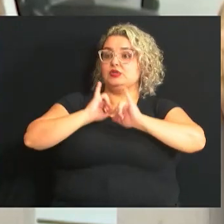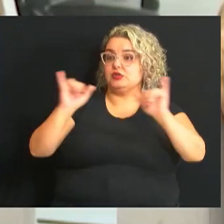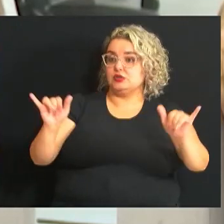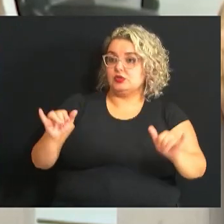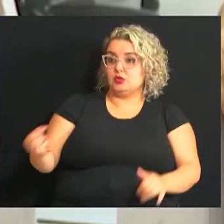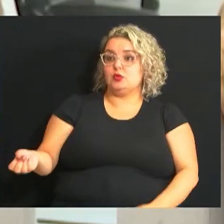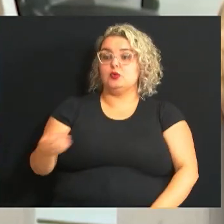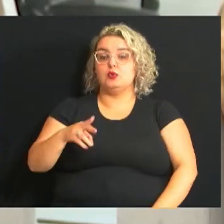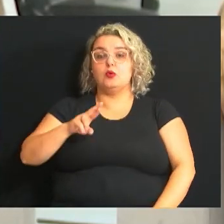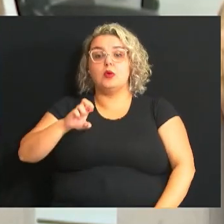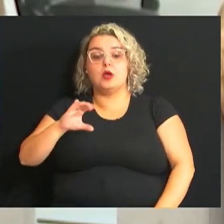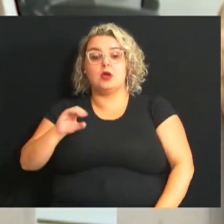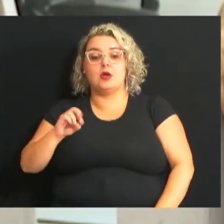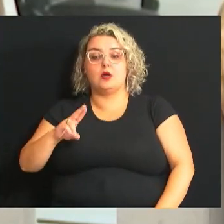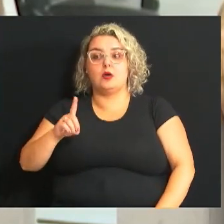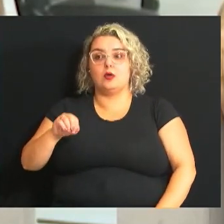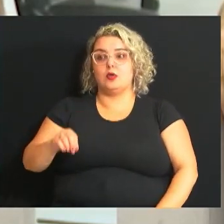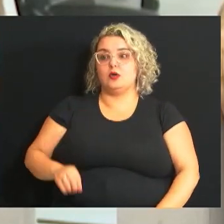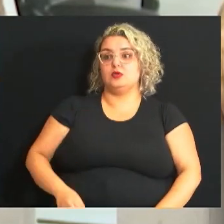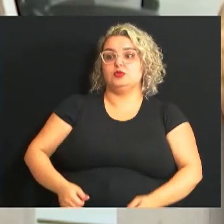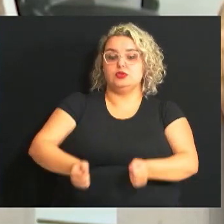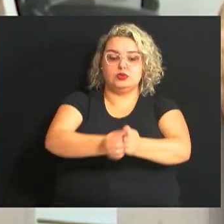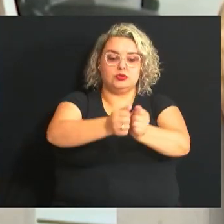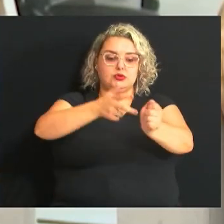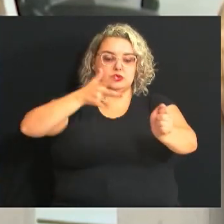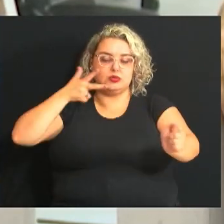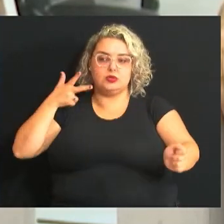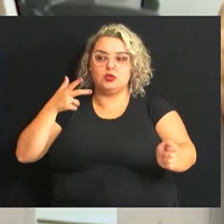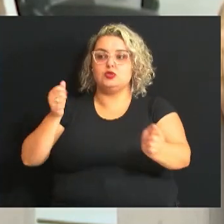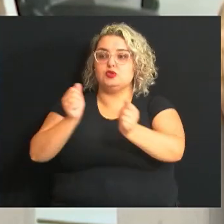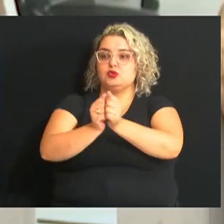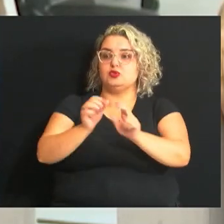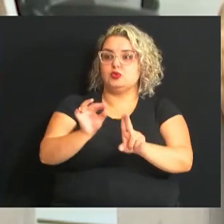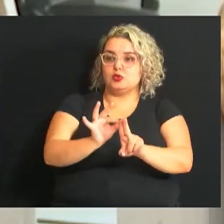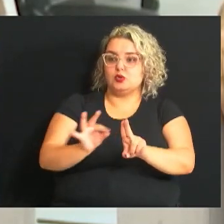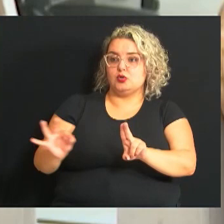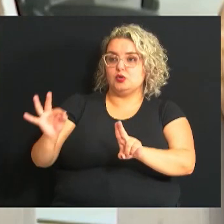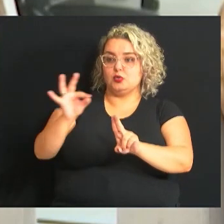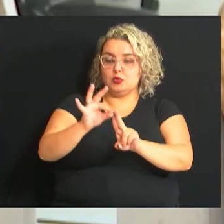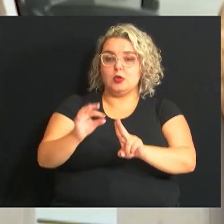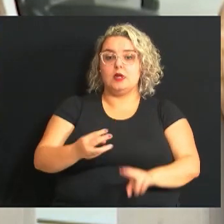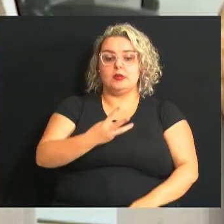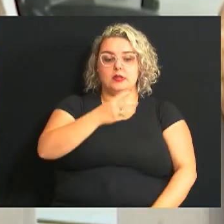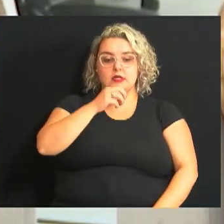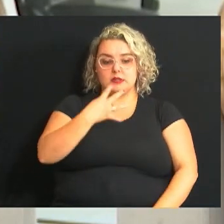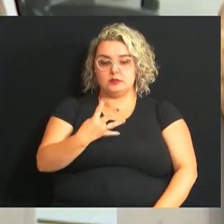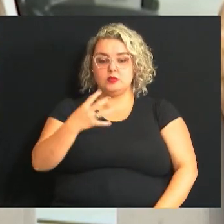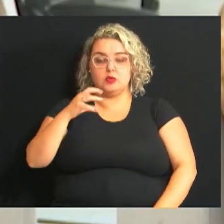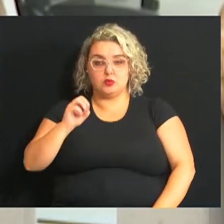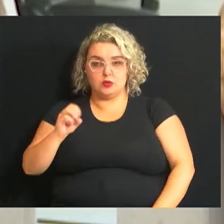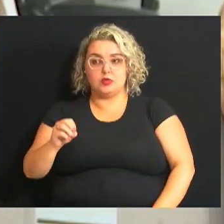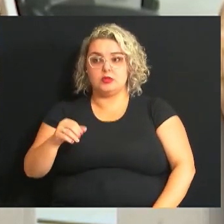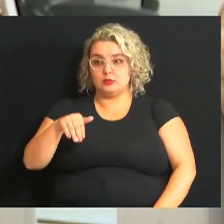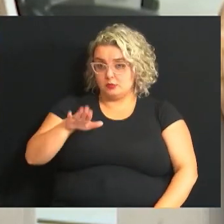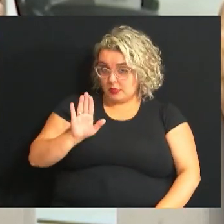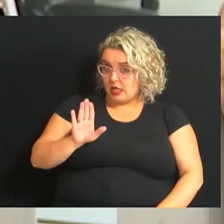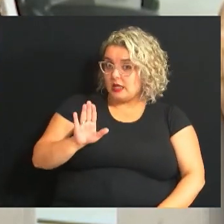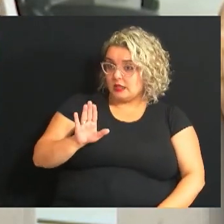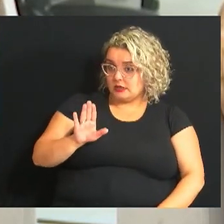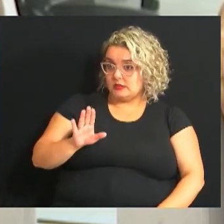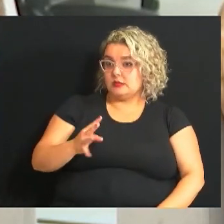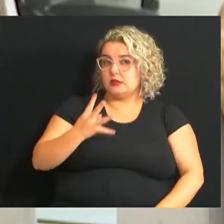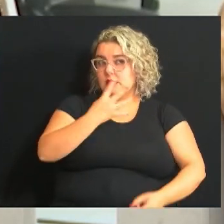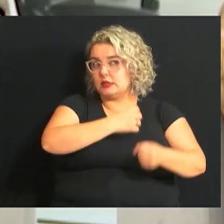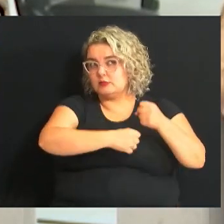inscritos no vestibular indígena, na parceria com a UFSCar. São mais de 3.400. Pensar que o nosso primeiro vestibular há 5